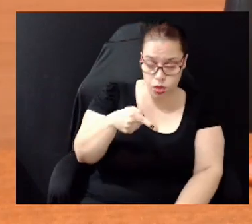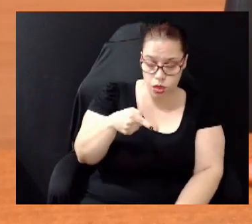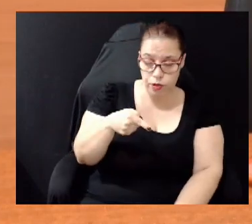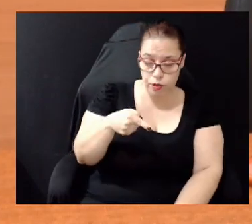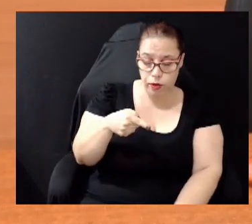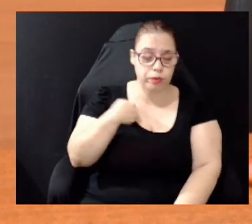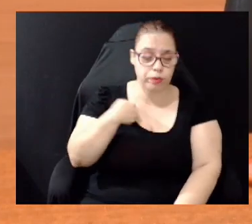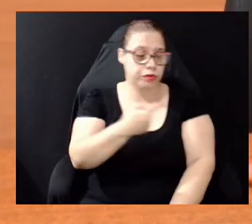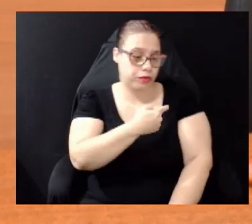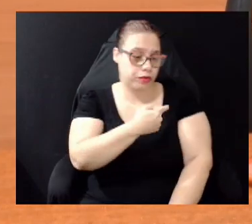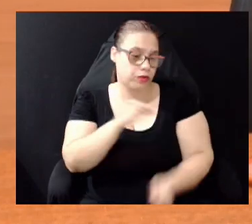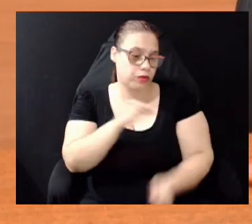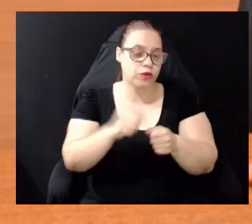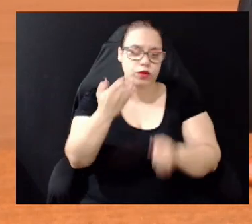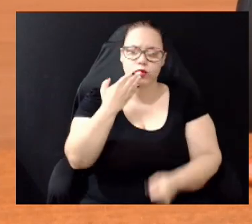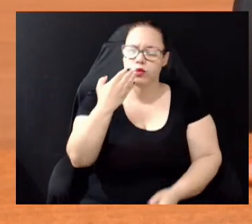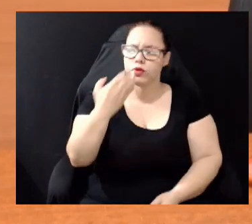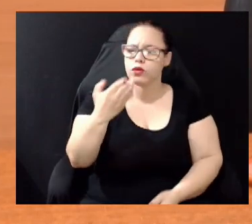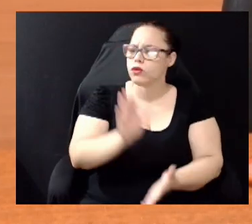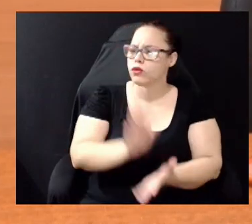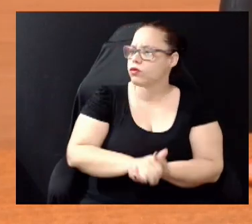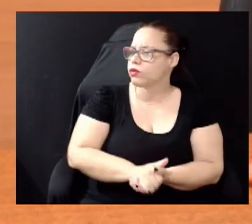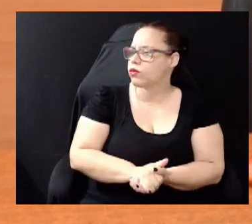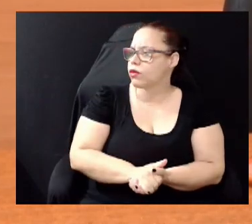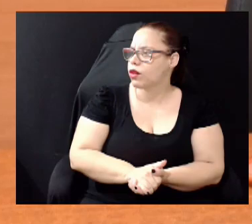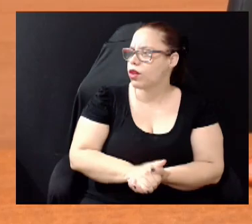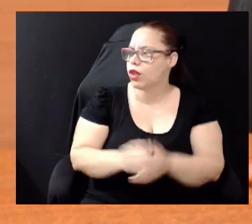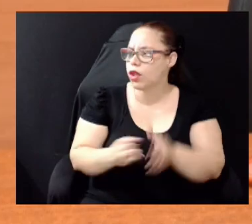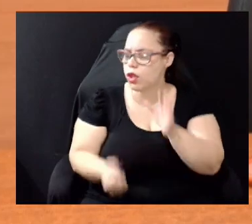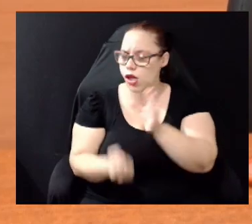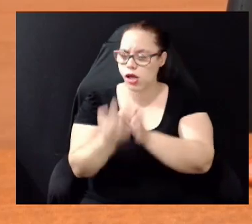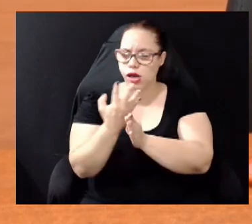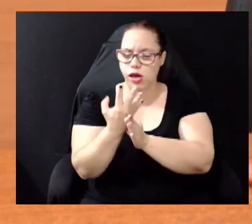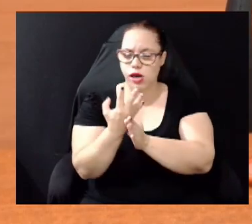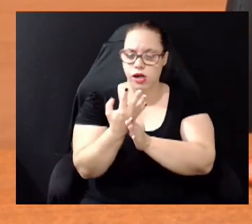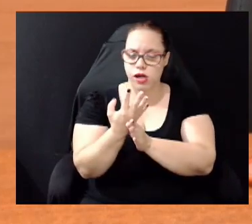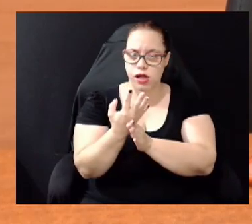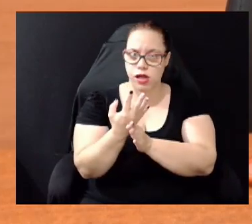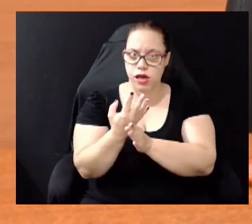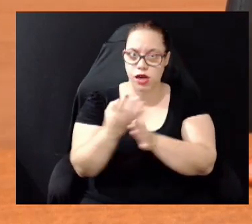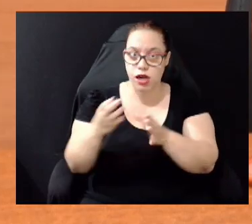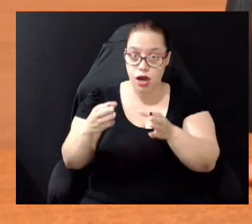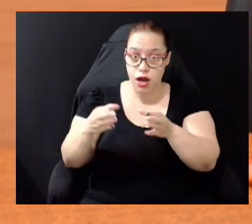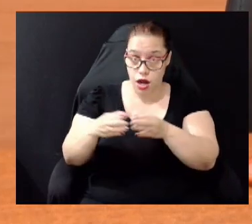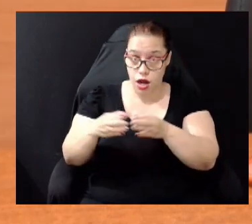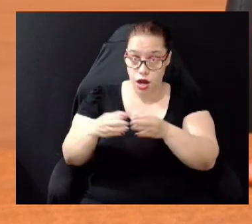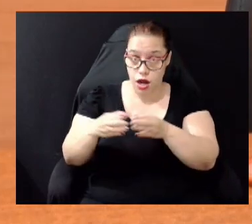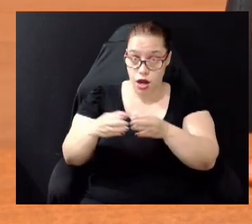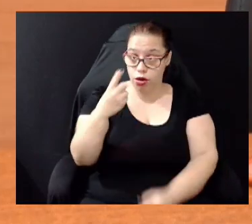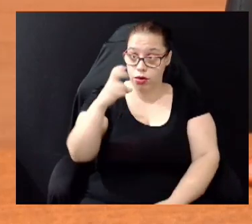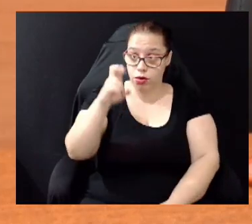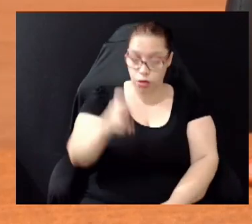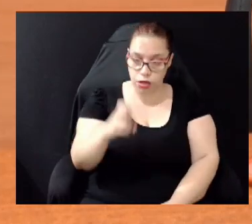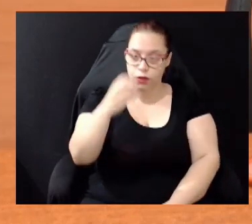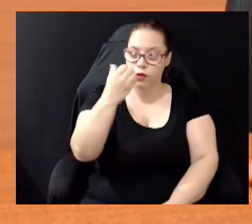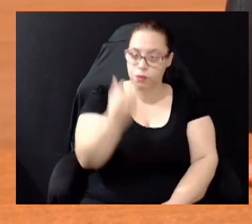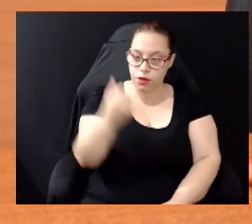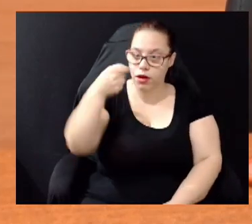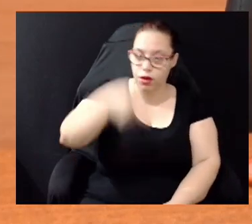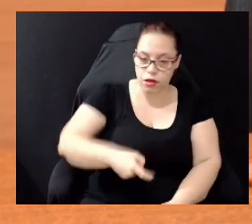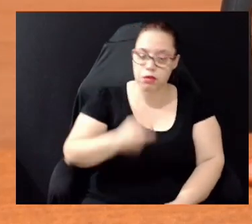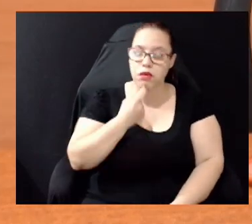fez uma solicitação para a criação de um campo no 156, aqui em Campinas